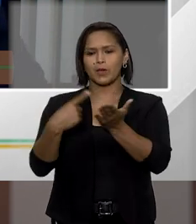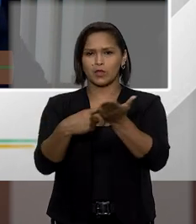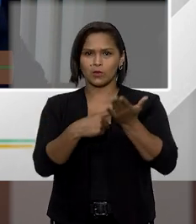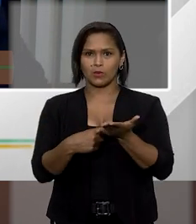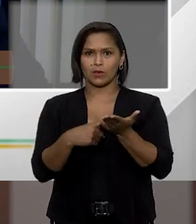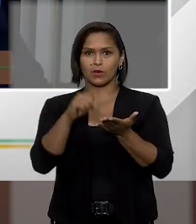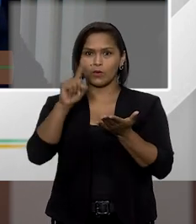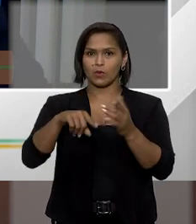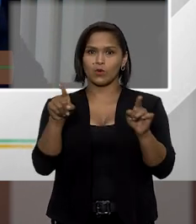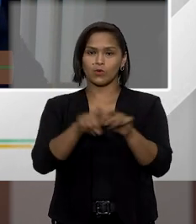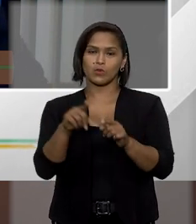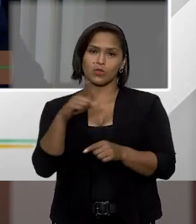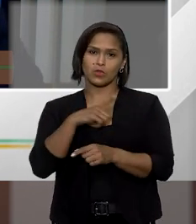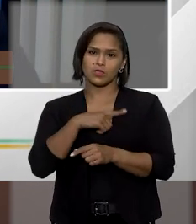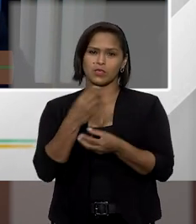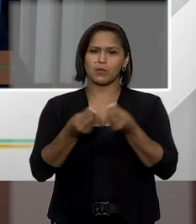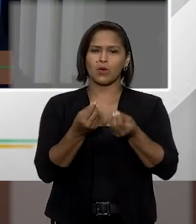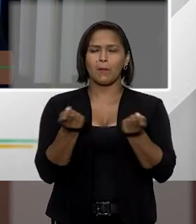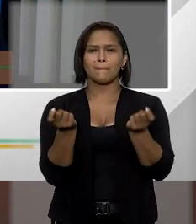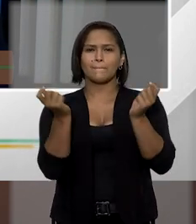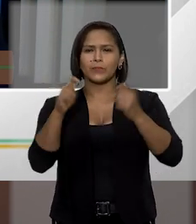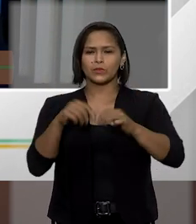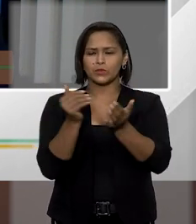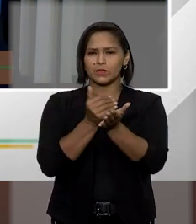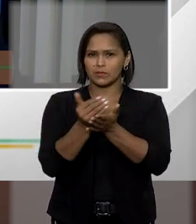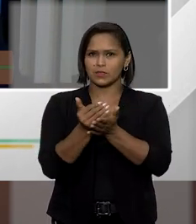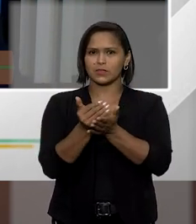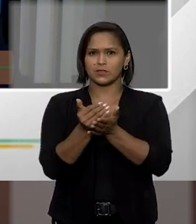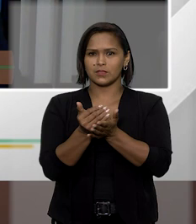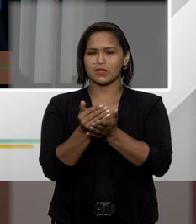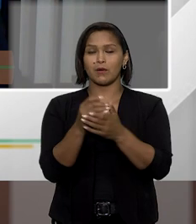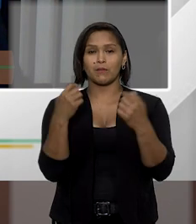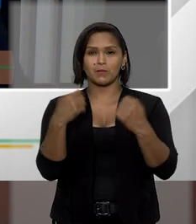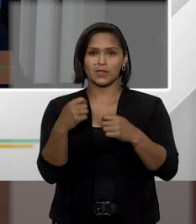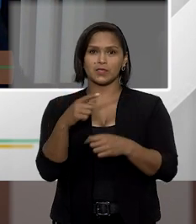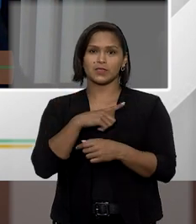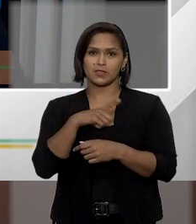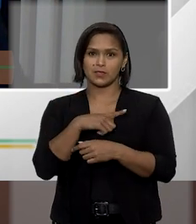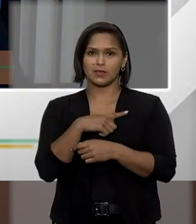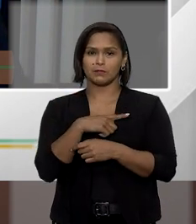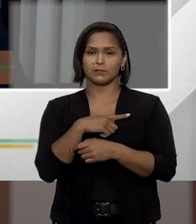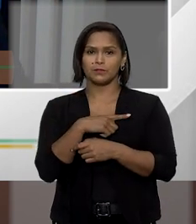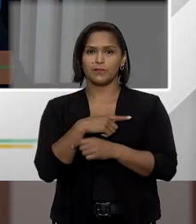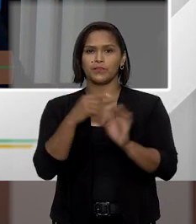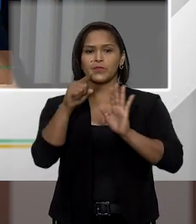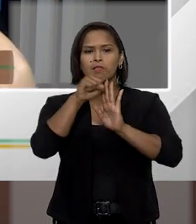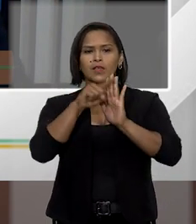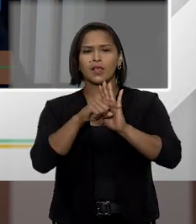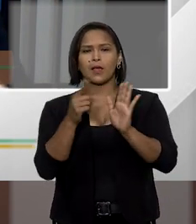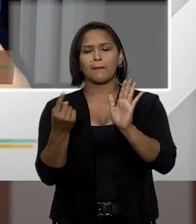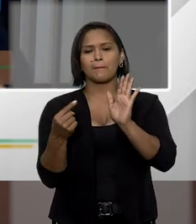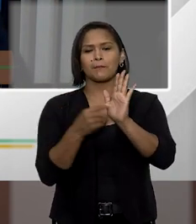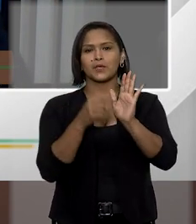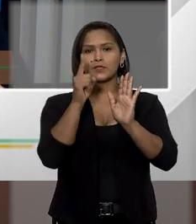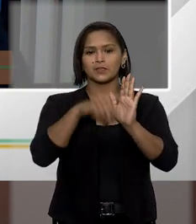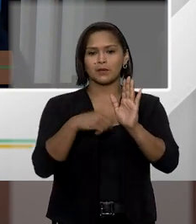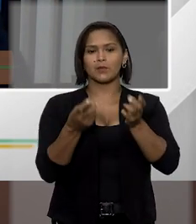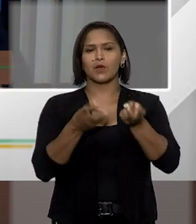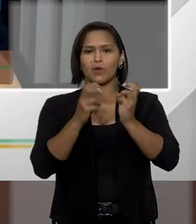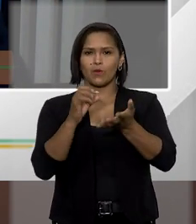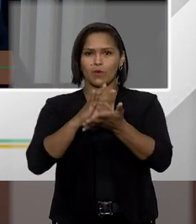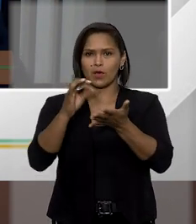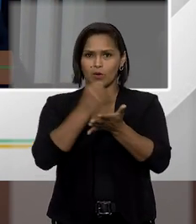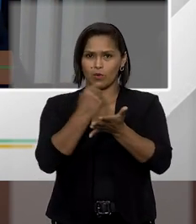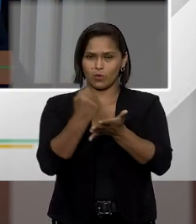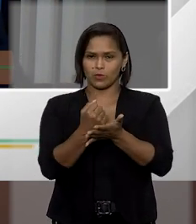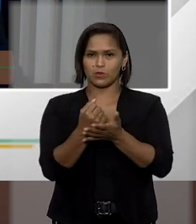acordo de leniência. Nós temos como condição inicial justamente a necessidade de que haja a identificação, por meio do acordo de